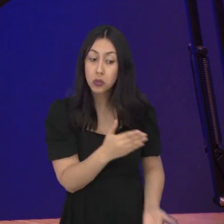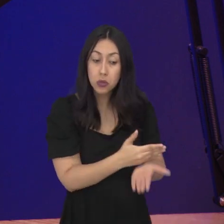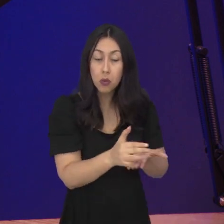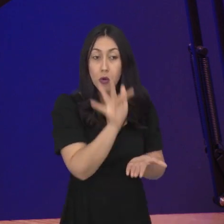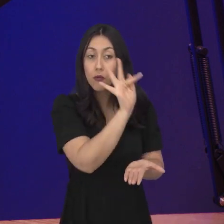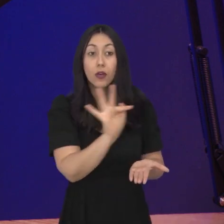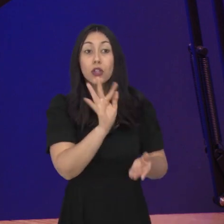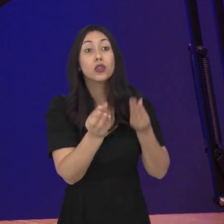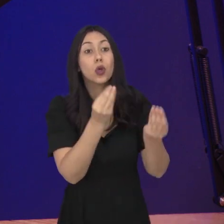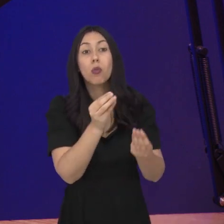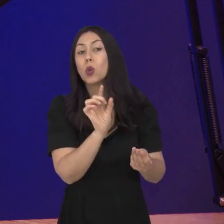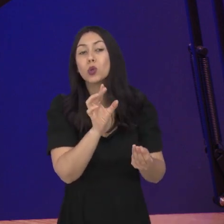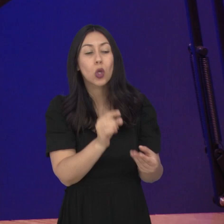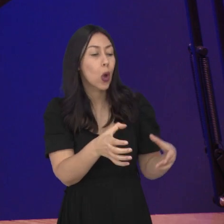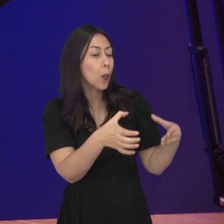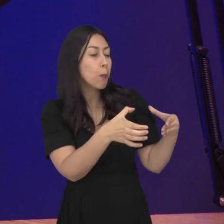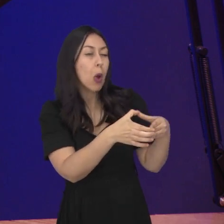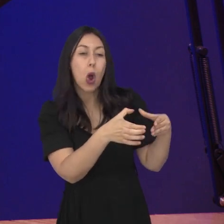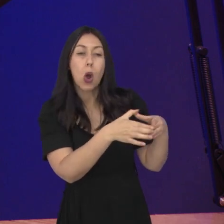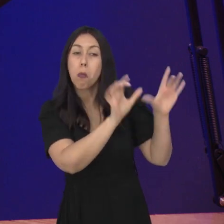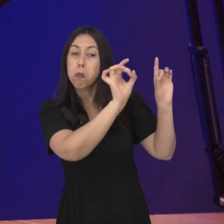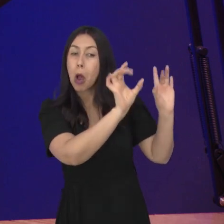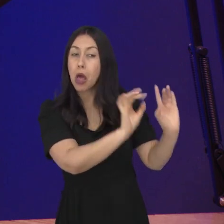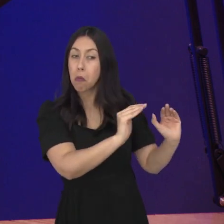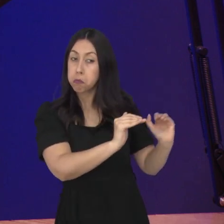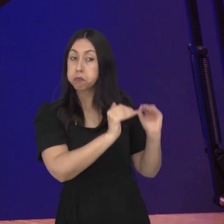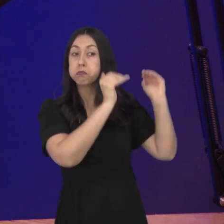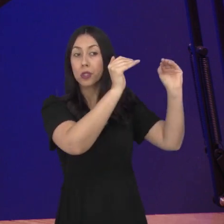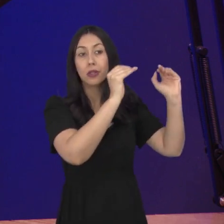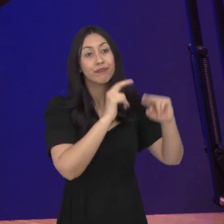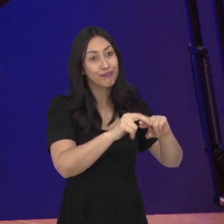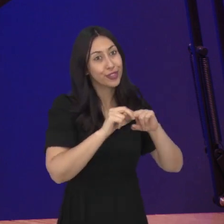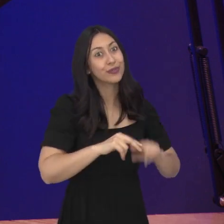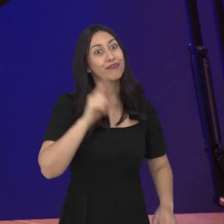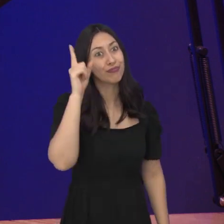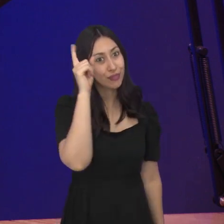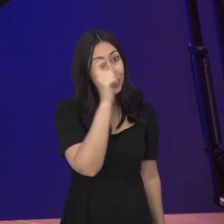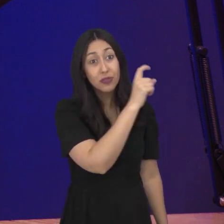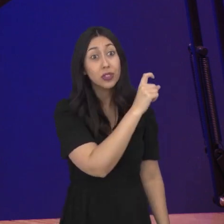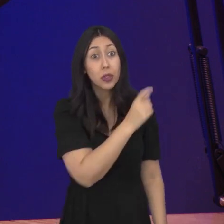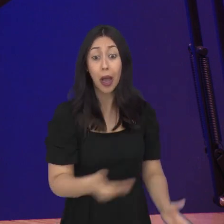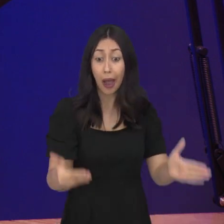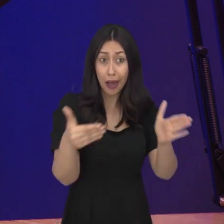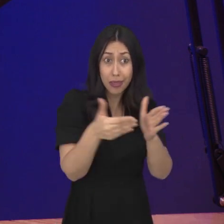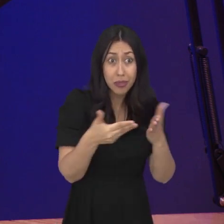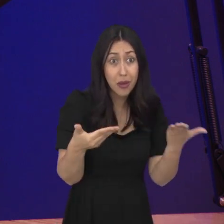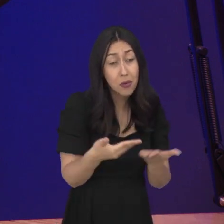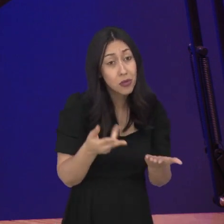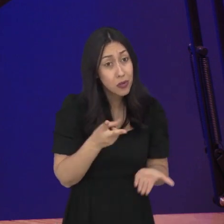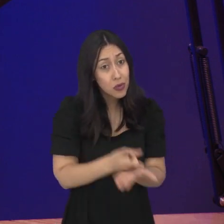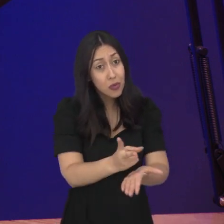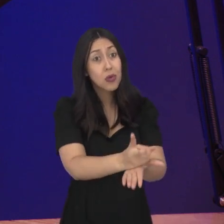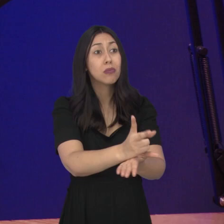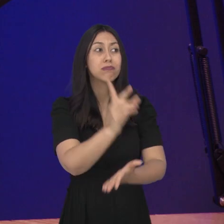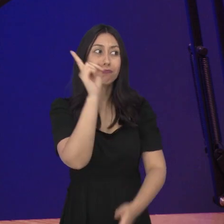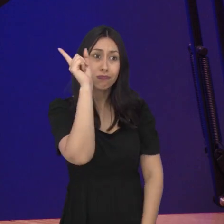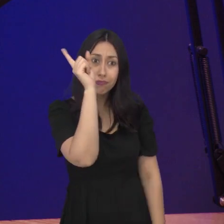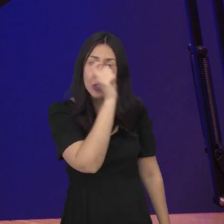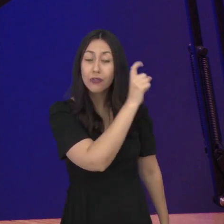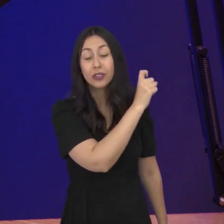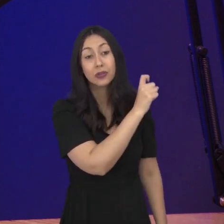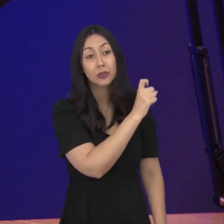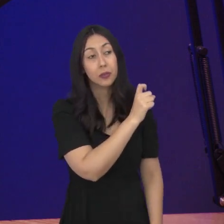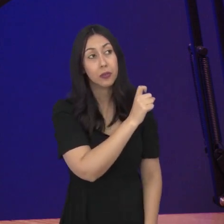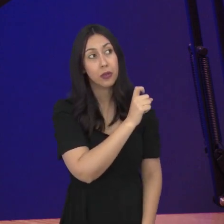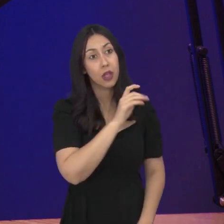Brasil com o histórico de que ela nunca foi para todos. Então, a concorrência sempre foi muito grande, a concorrência continua sendo grande. E daí as pessoas